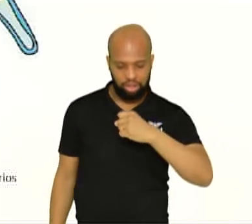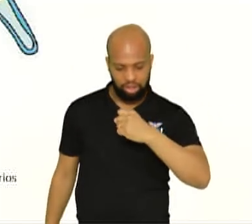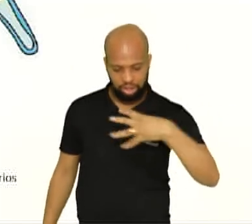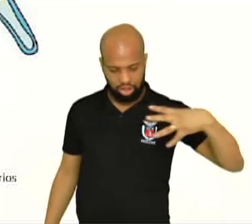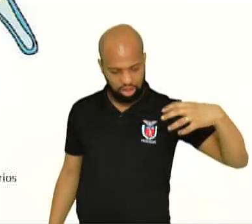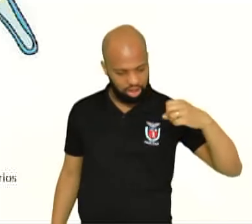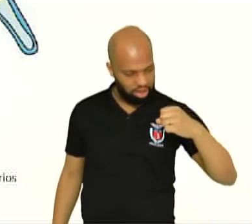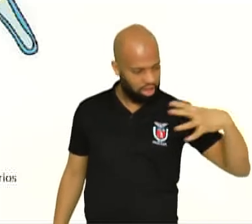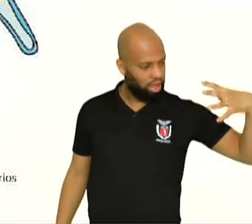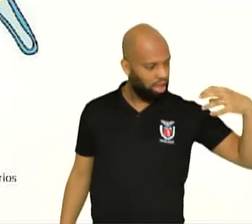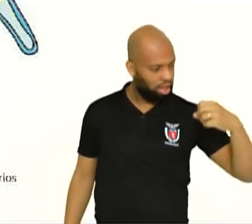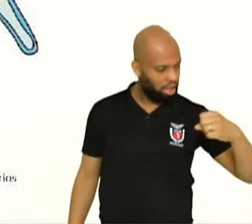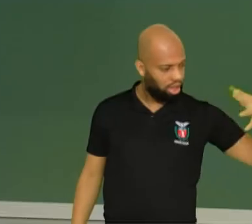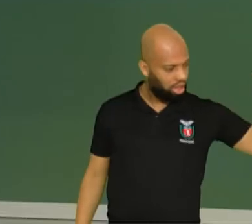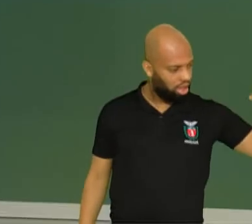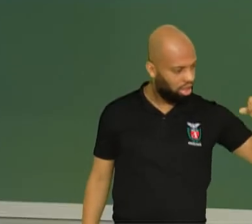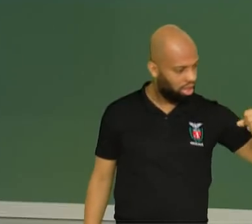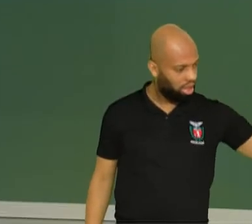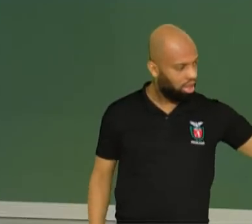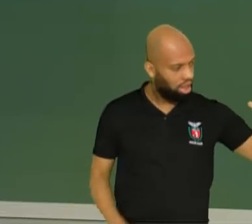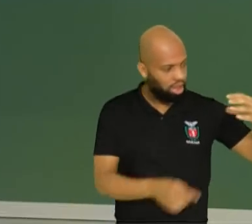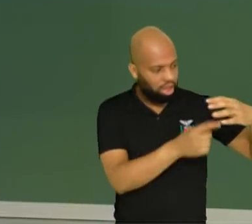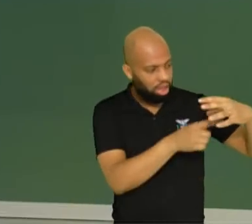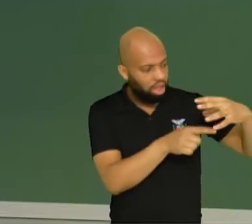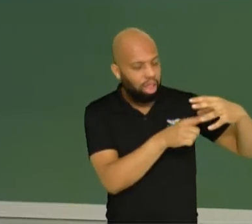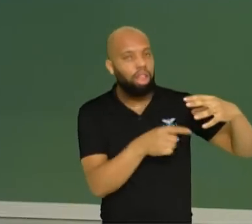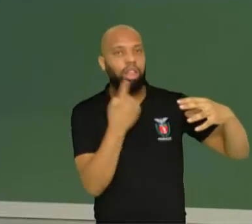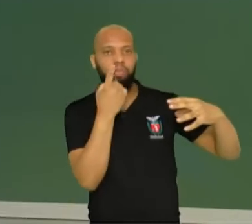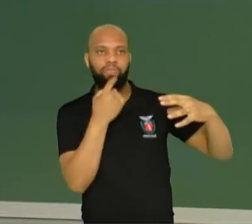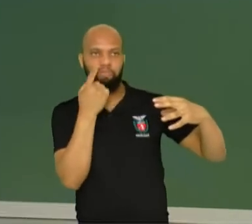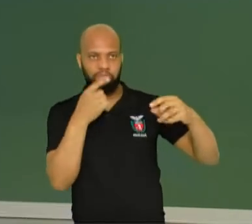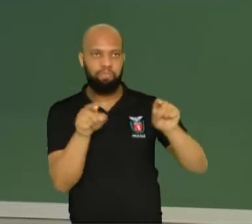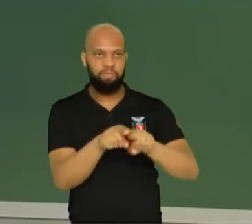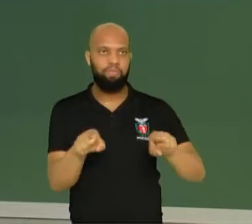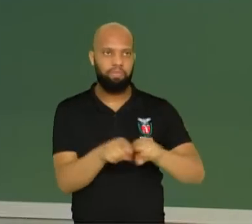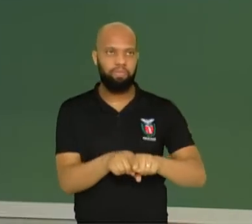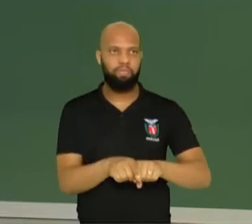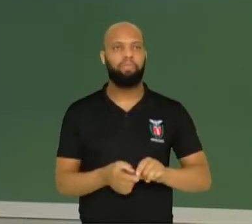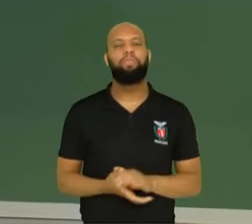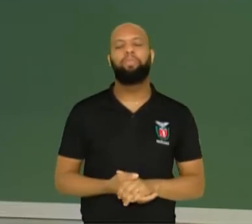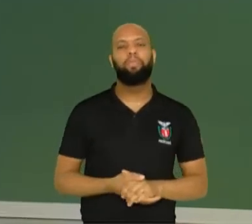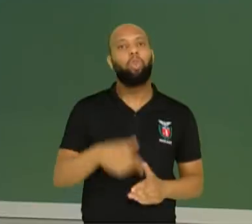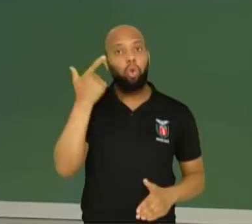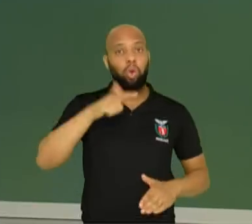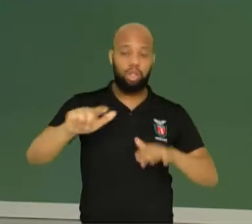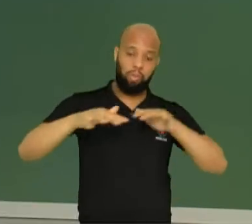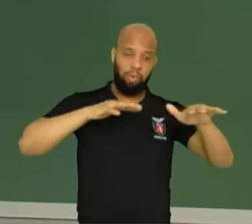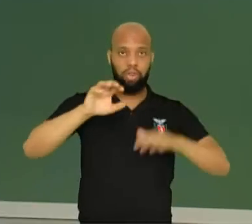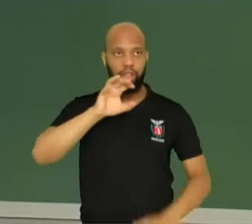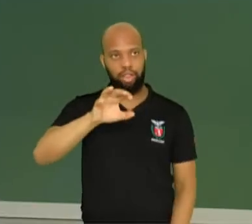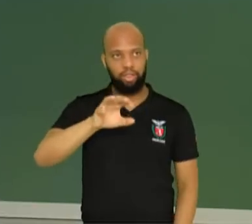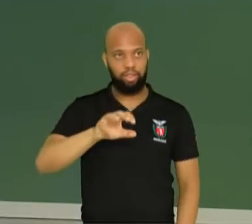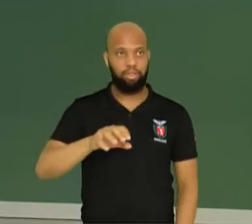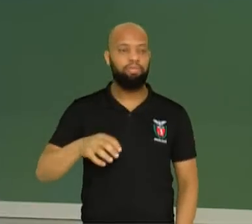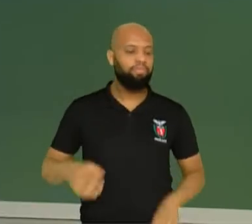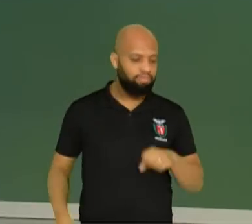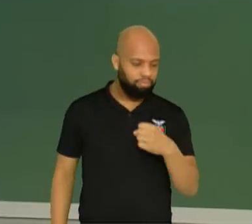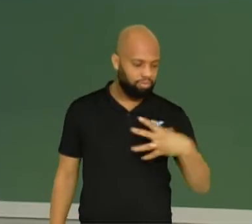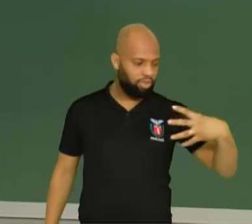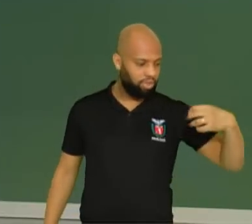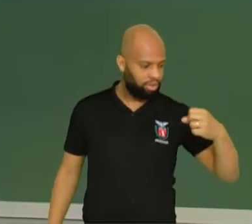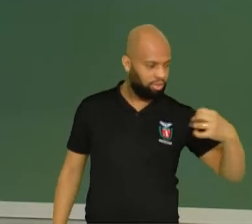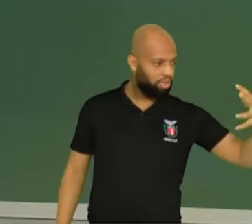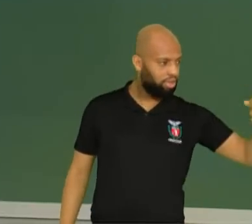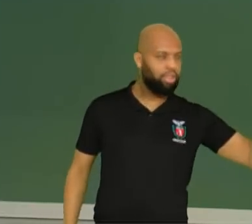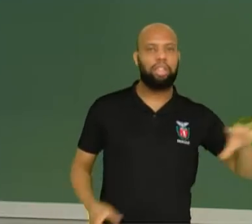tentáculo ficando lá embaixo, a boca também, ela consegue usar essa parte de cima para se locomover. Elas são nadantes e de vida